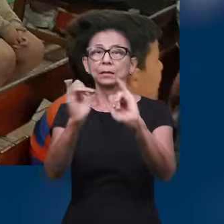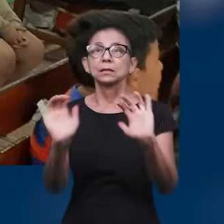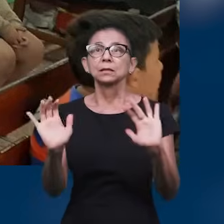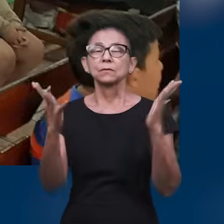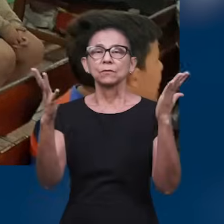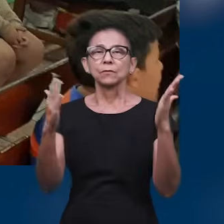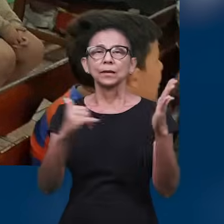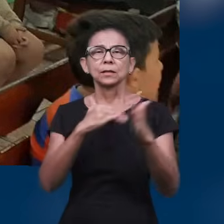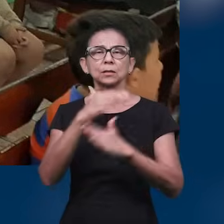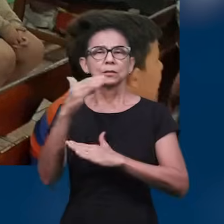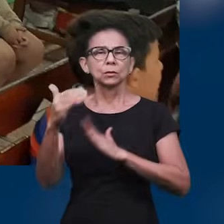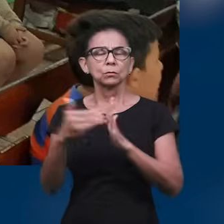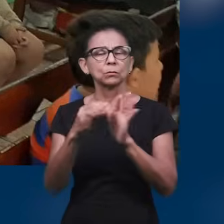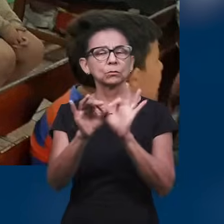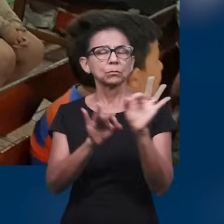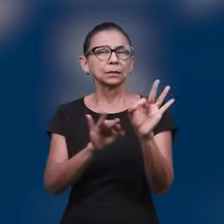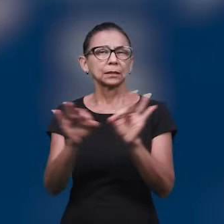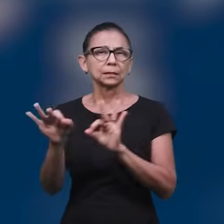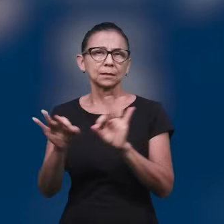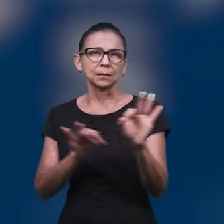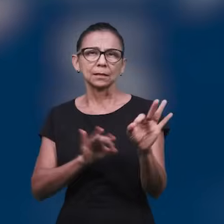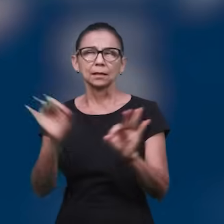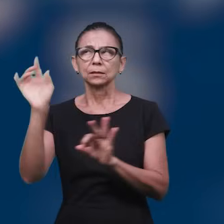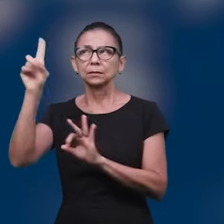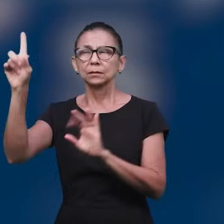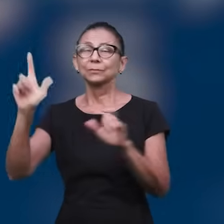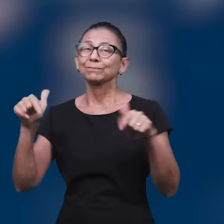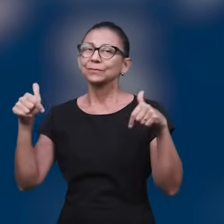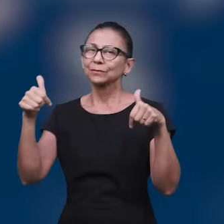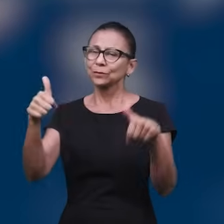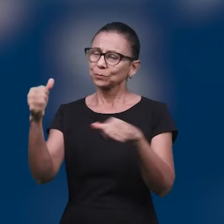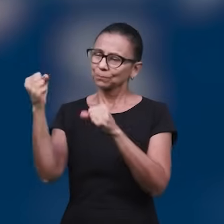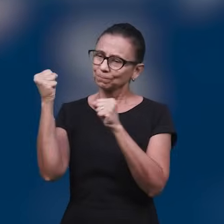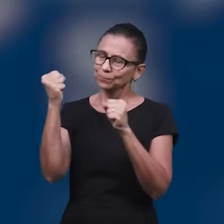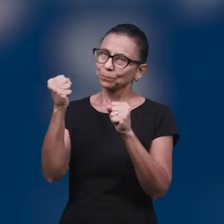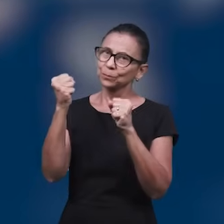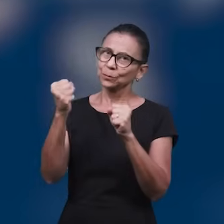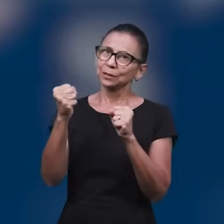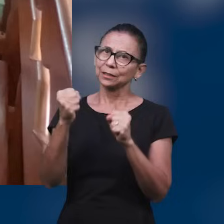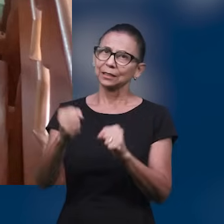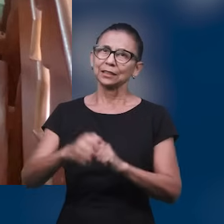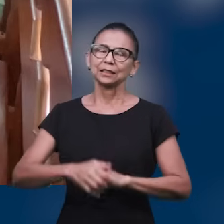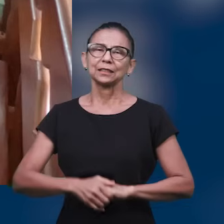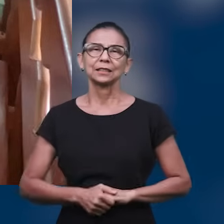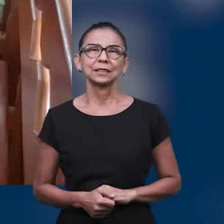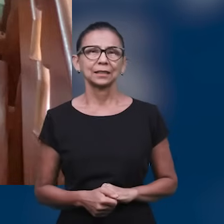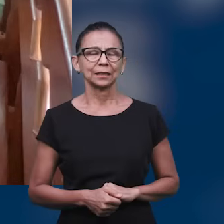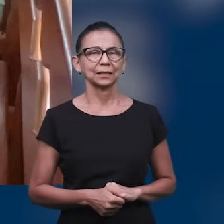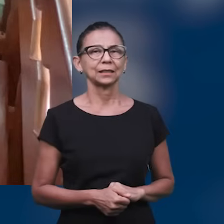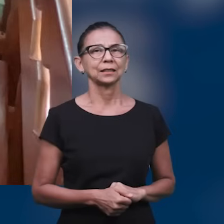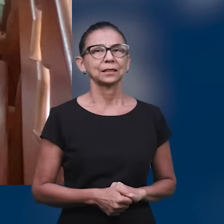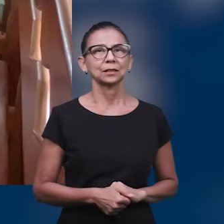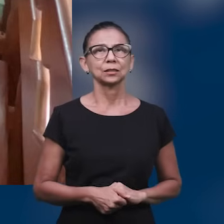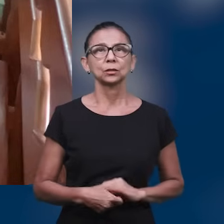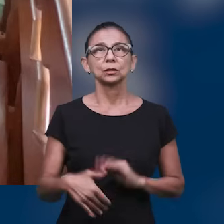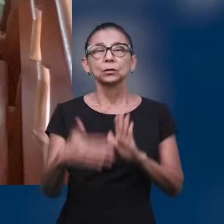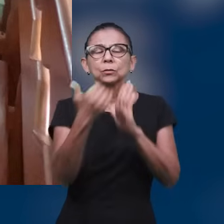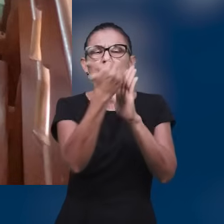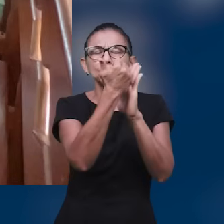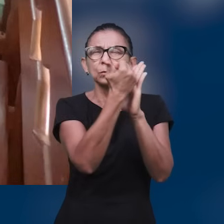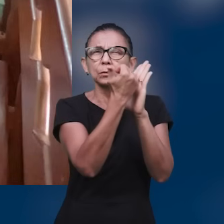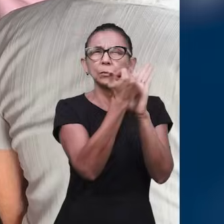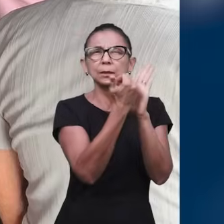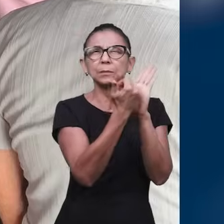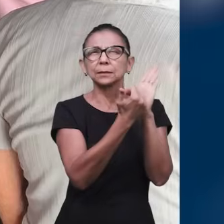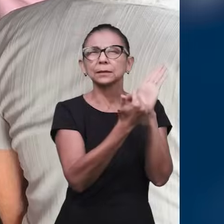edição, aqui na área de Volta Redonda, onde se operou grandemente. No sábado nós tivemos ali toda a programação, onde tivemos